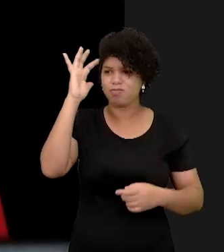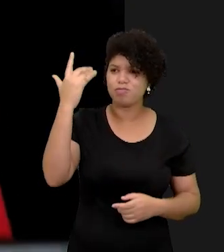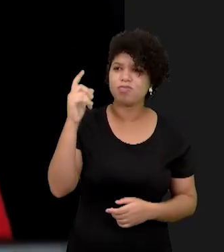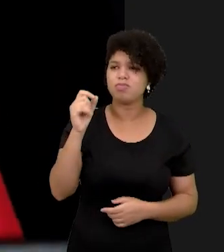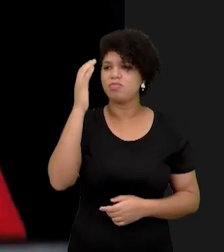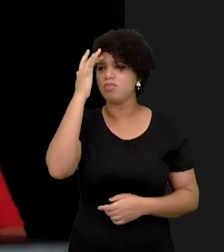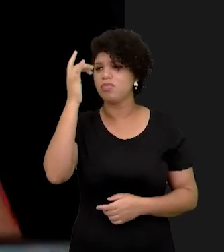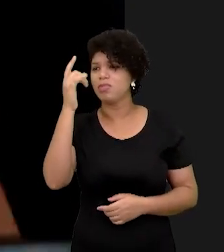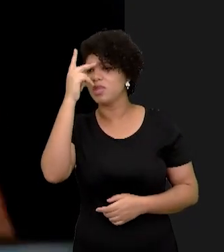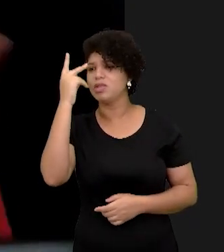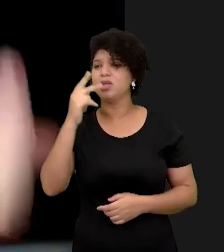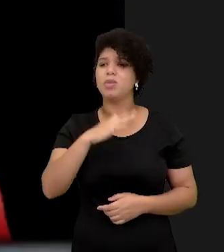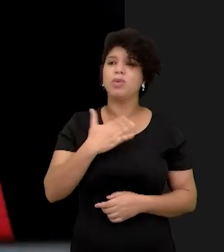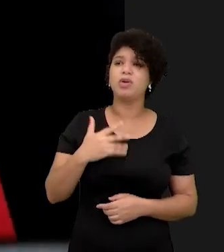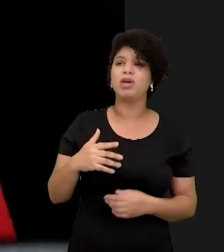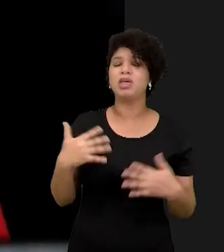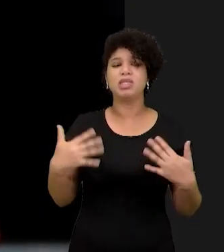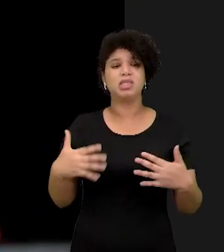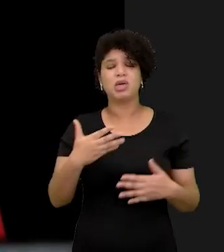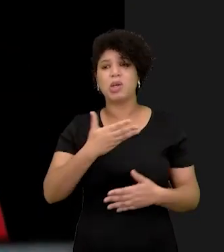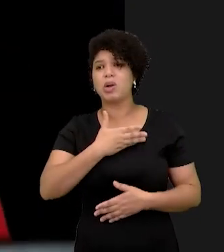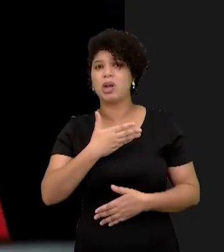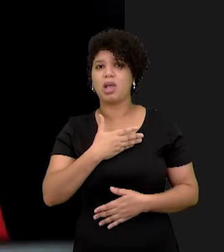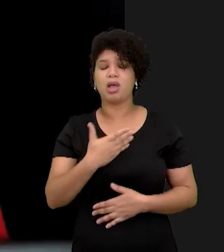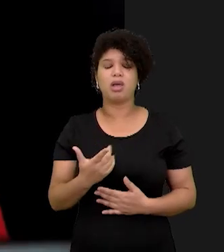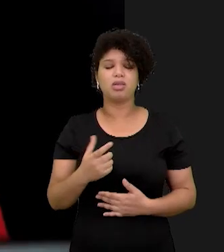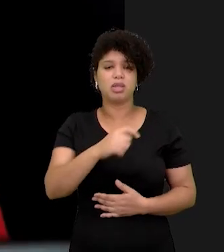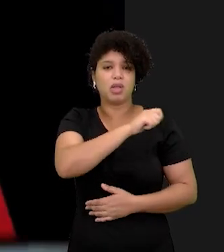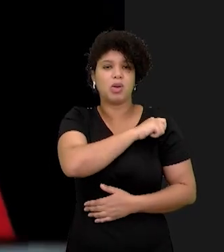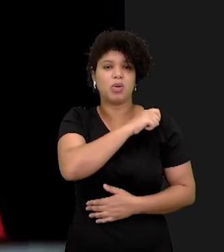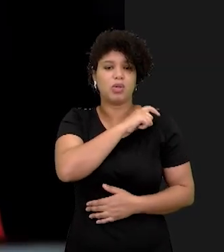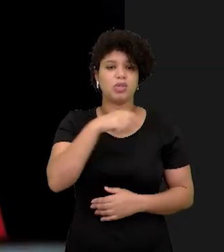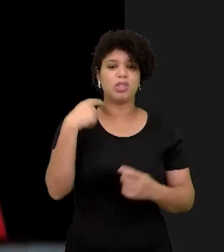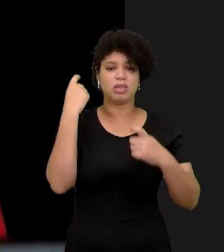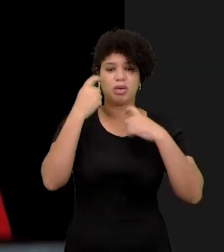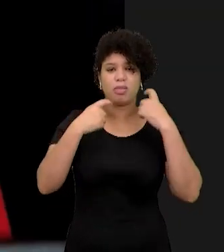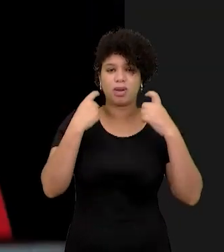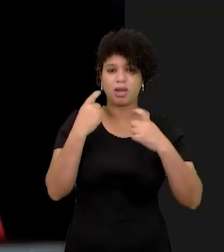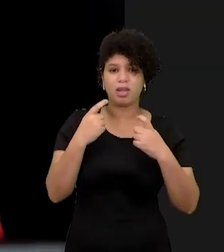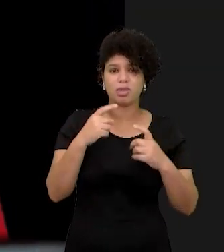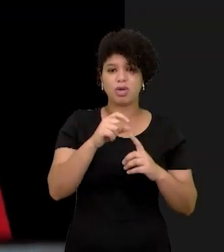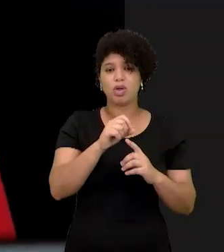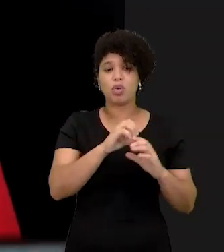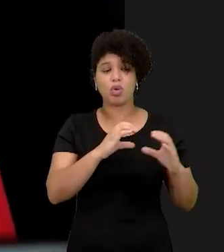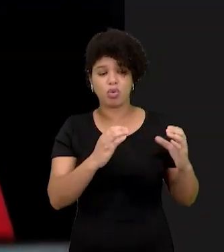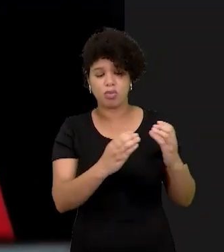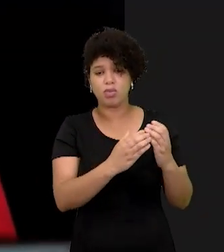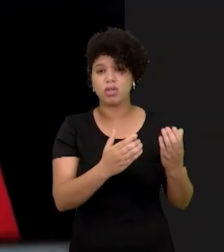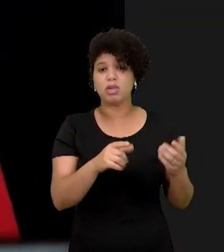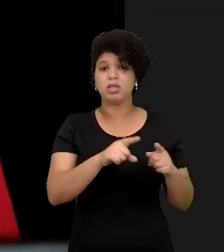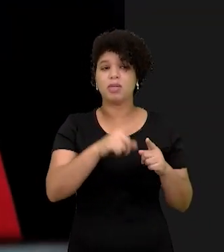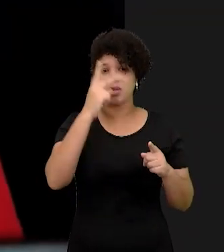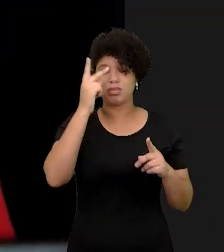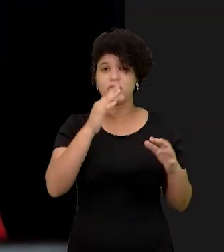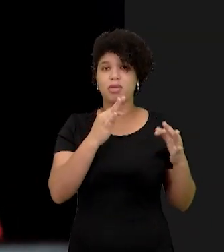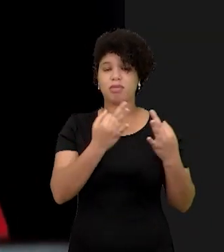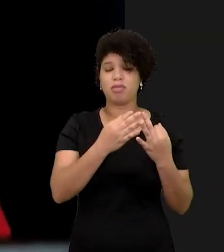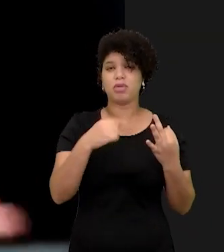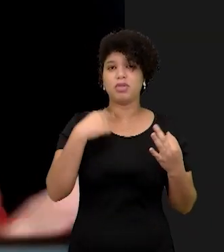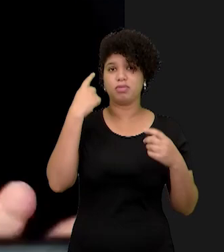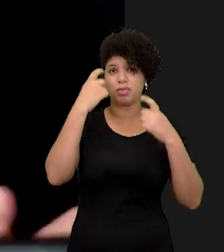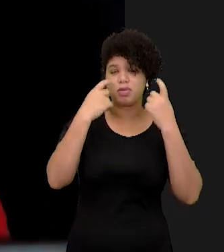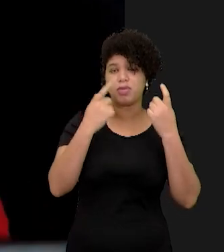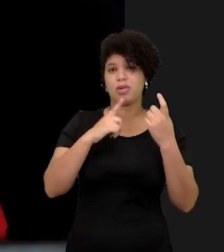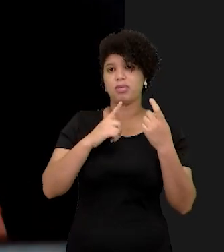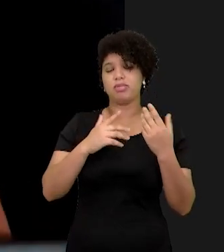com as pessoas, com os colegas, com os alunos, né, com a nossa comunidade, com os nossos entes queridos.